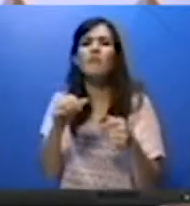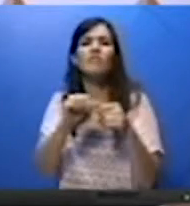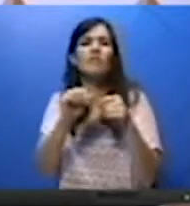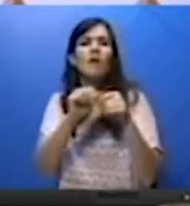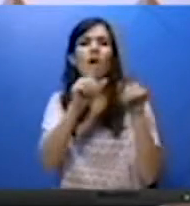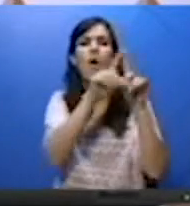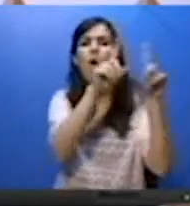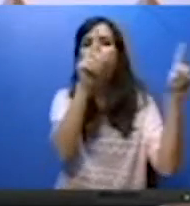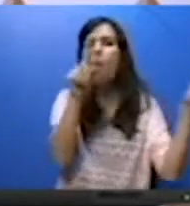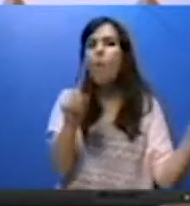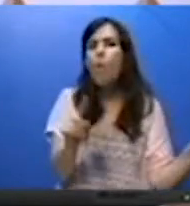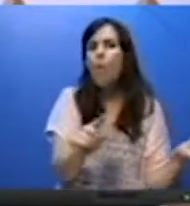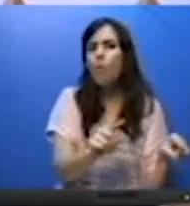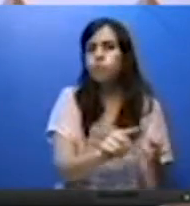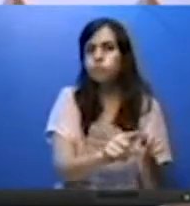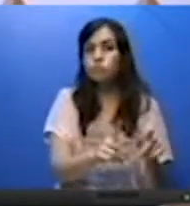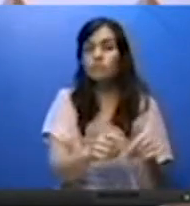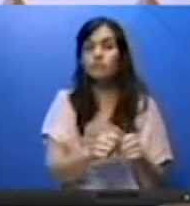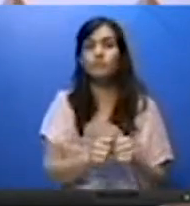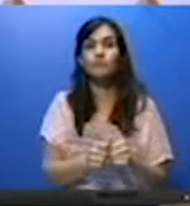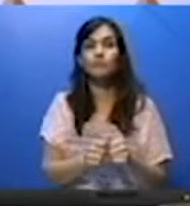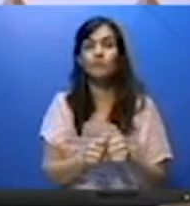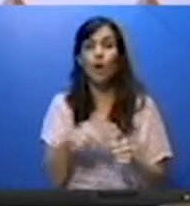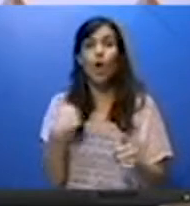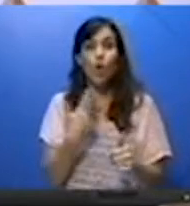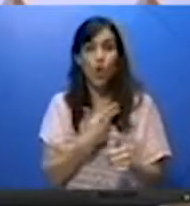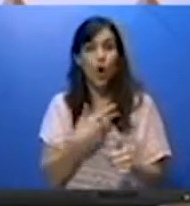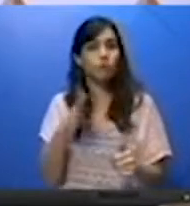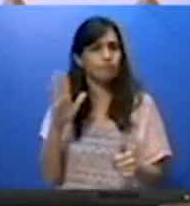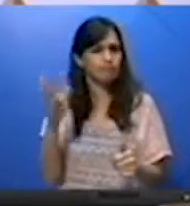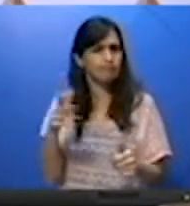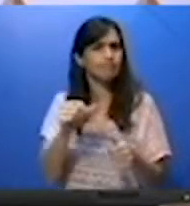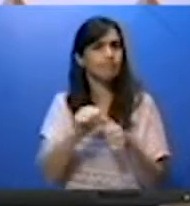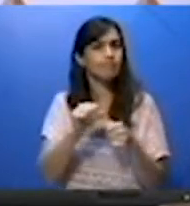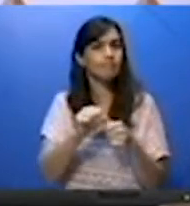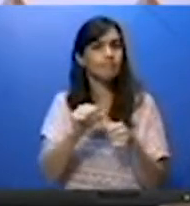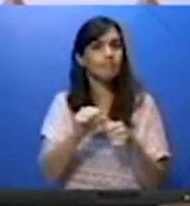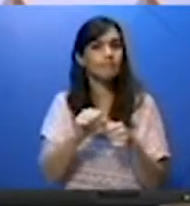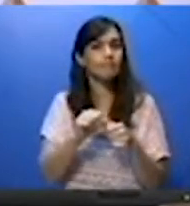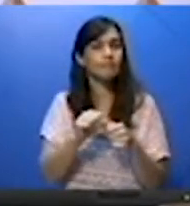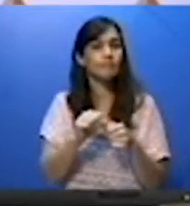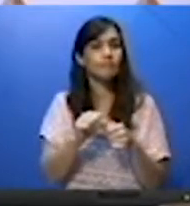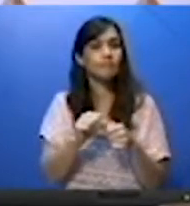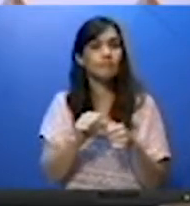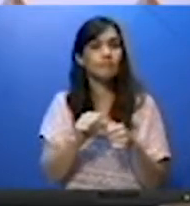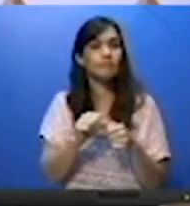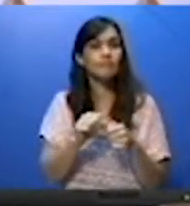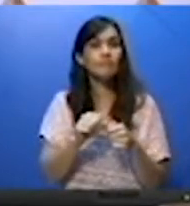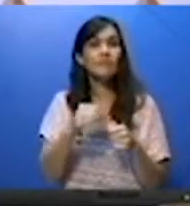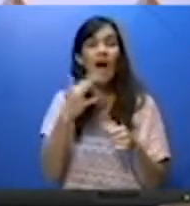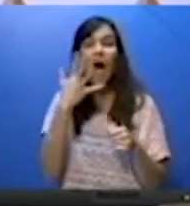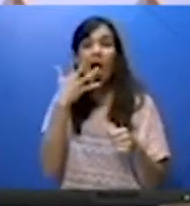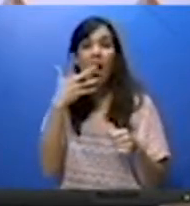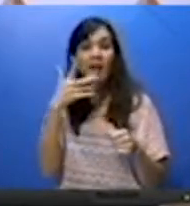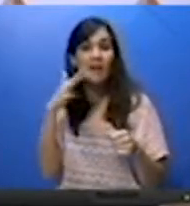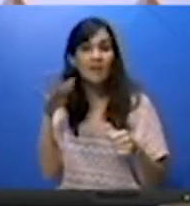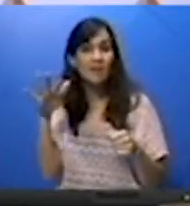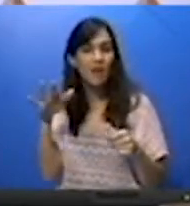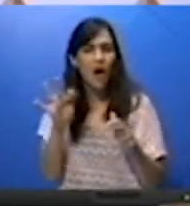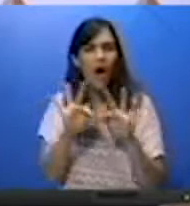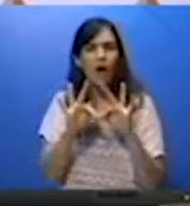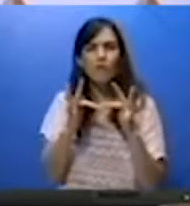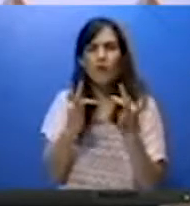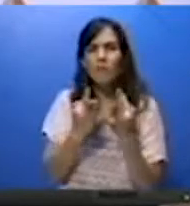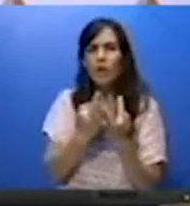quadro e eu fiz nós fizemos aqui ó as crianças da família silva foram ao lago do parque